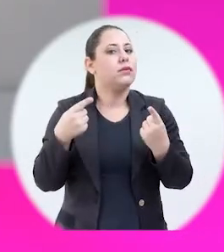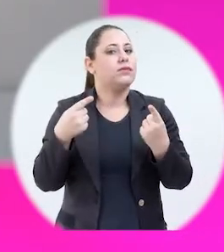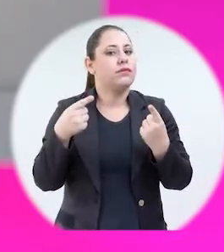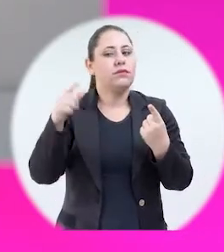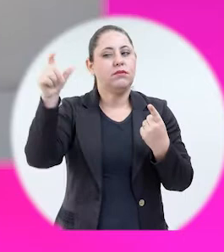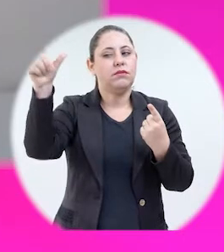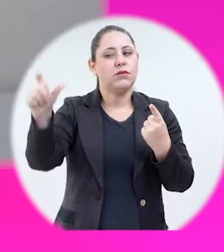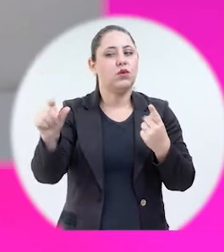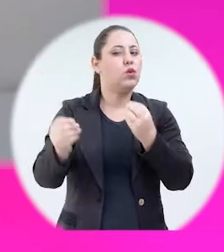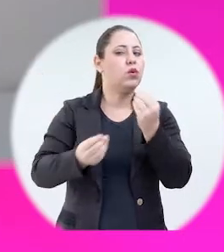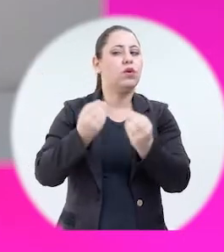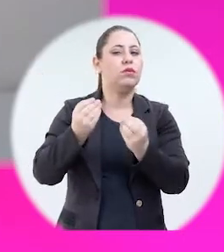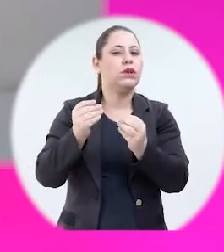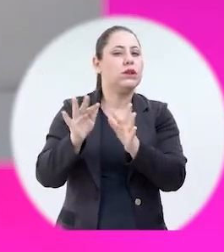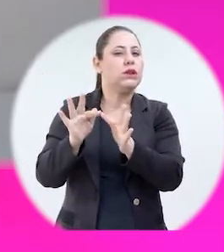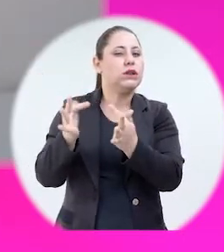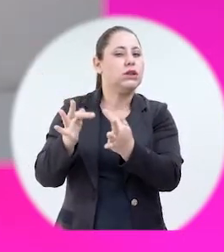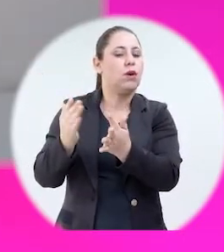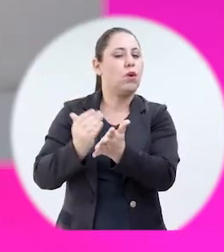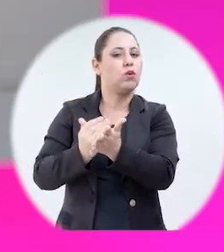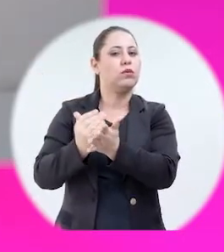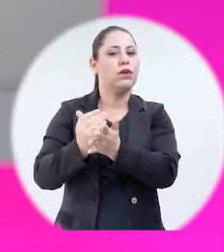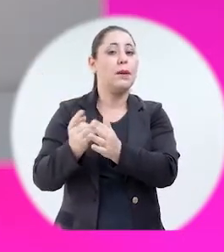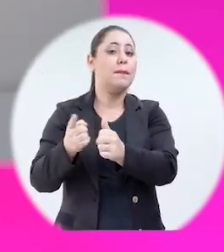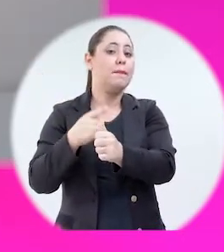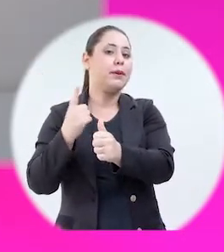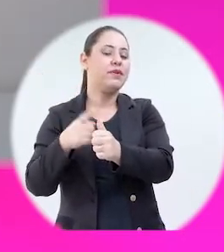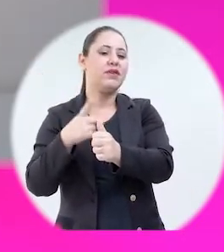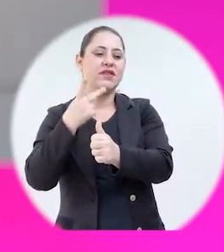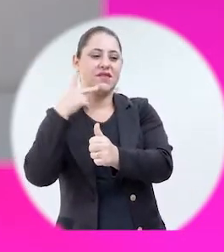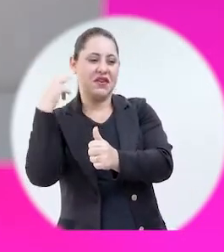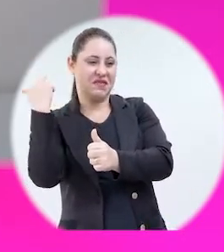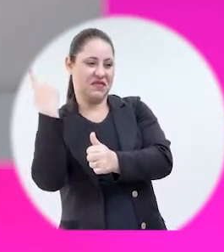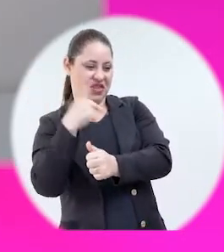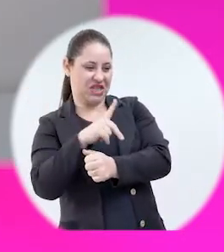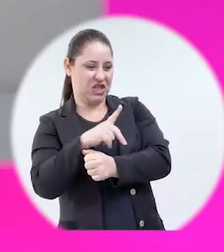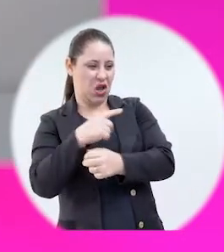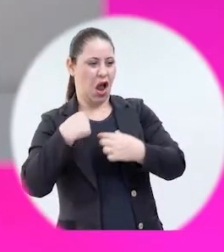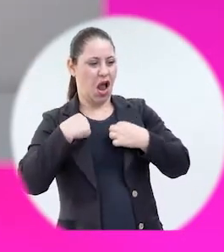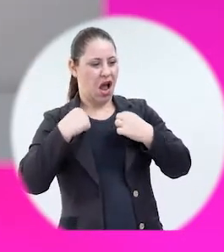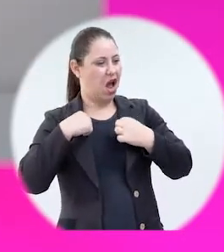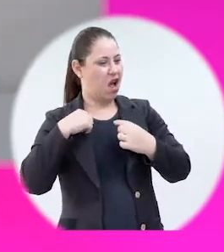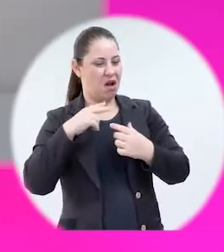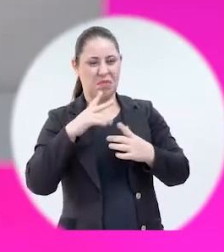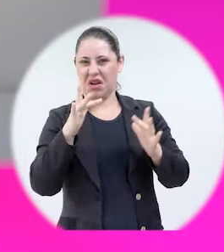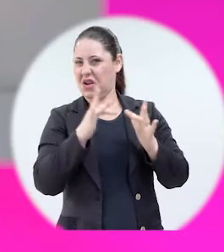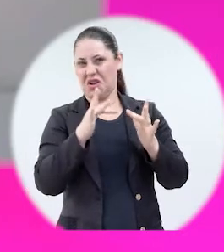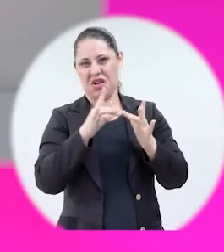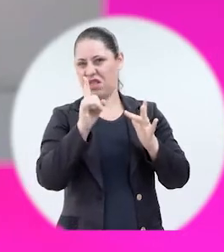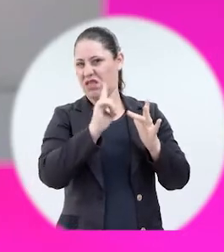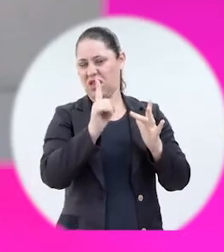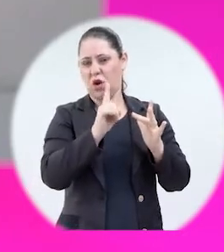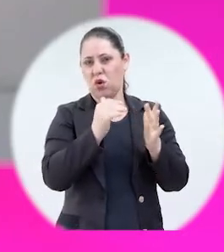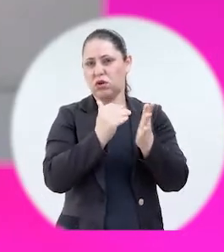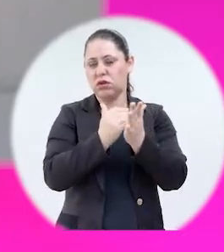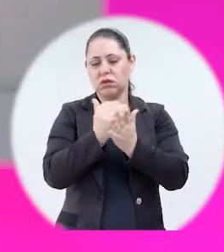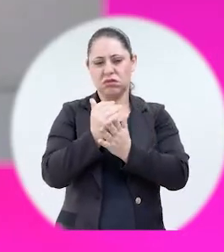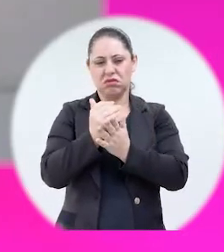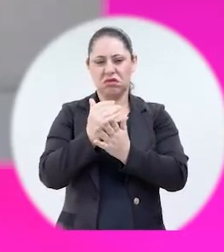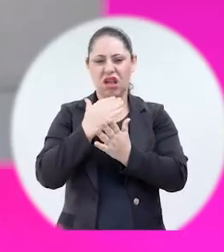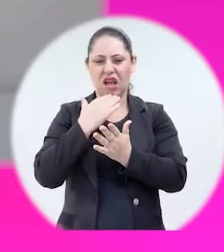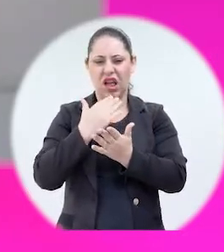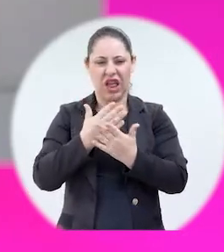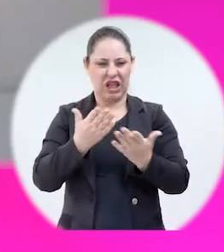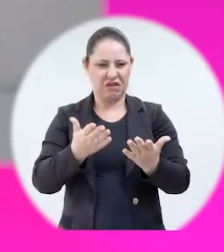que ele vai começar sutilmente. Primeiro ele vai falar, nossa, essa roupa não tá legal. Depois vai começar a